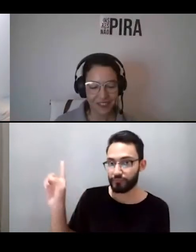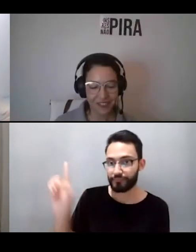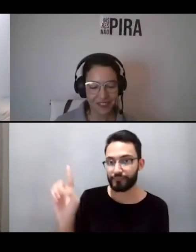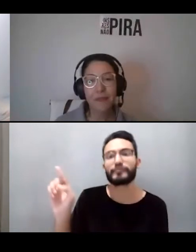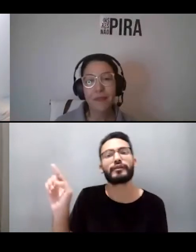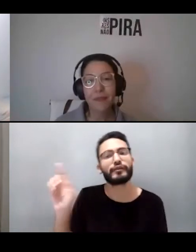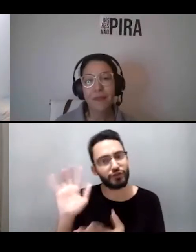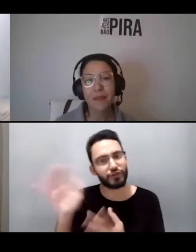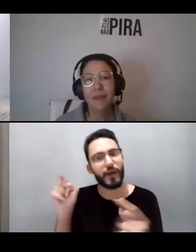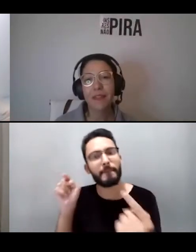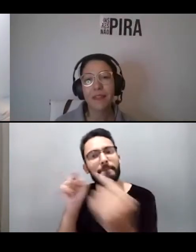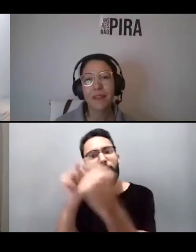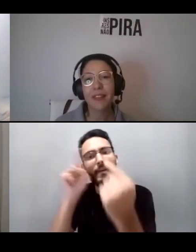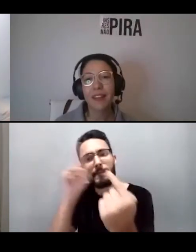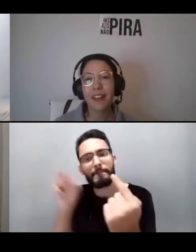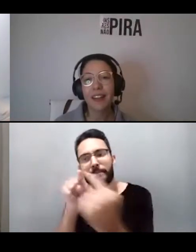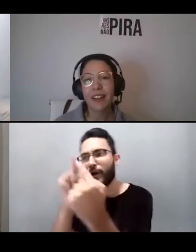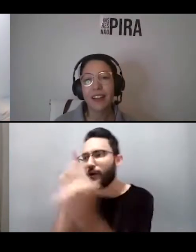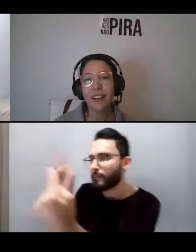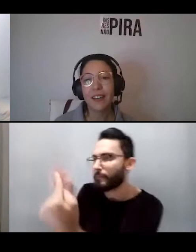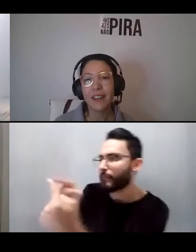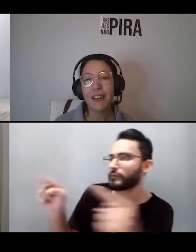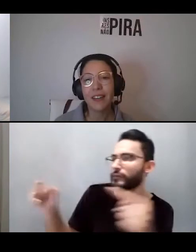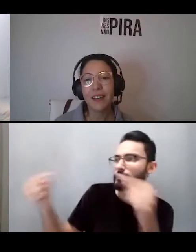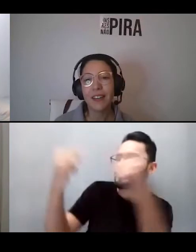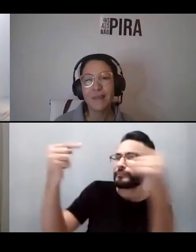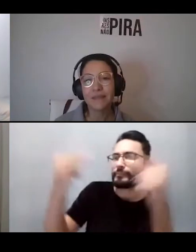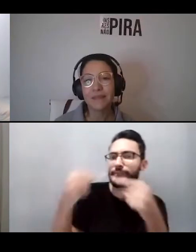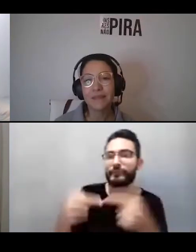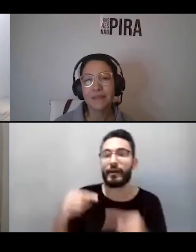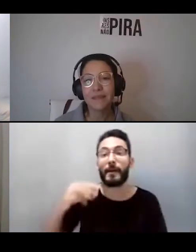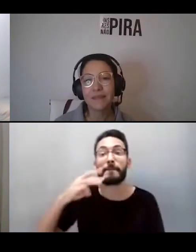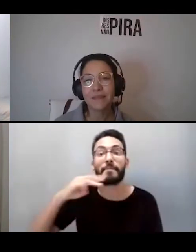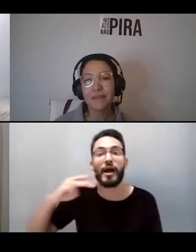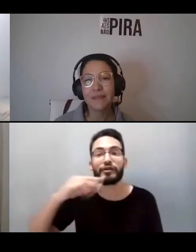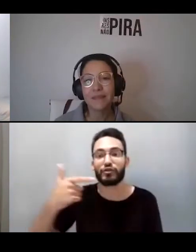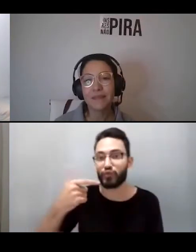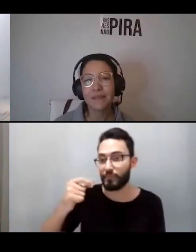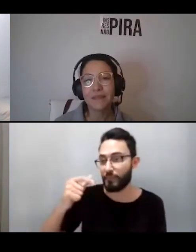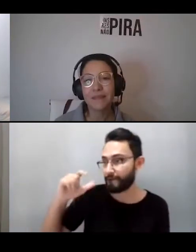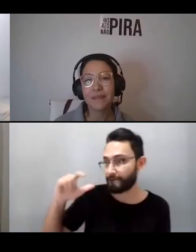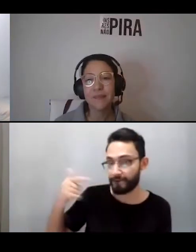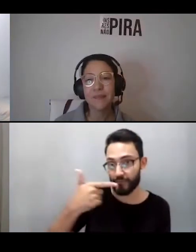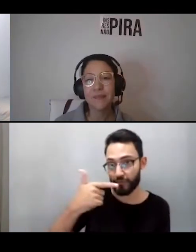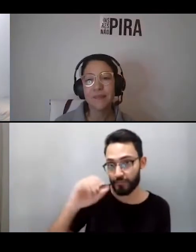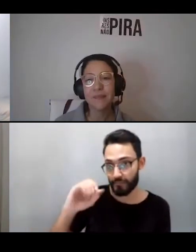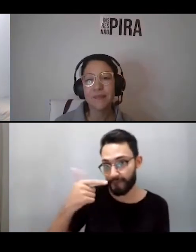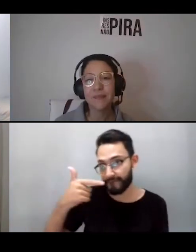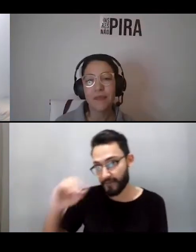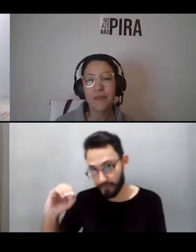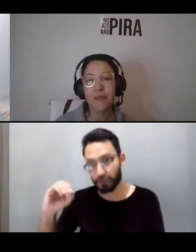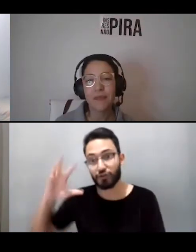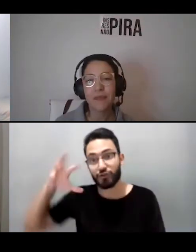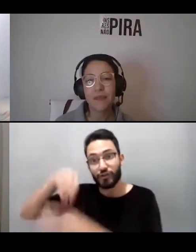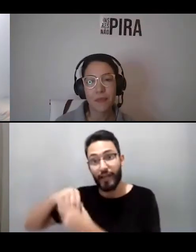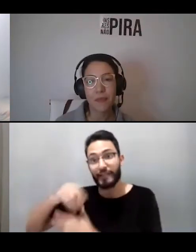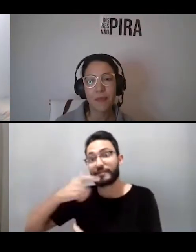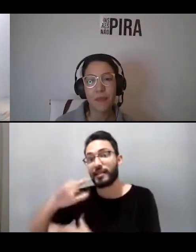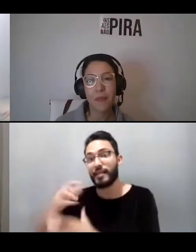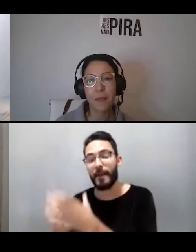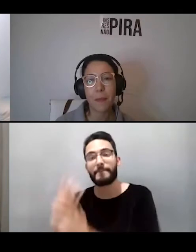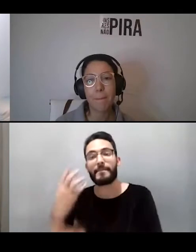Ele conectou as pessoas e, com isso, em março de 2020, nasce a comunidade de cultura ágil dentro da CIT,